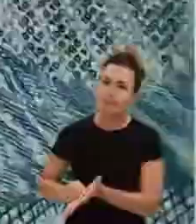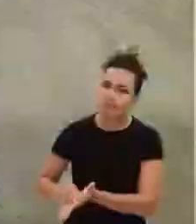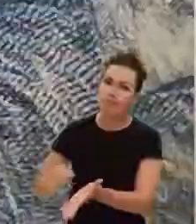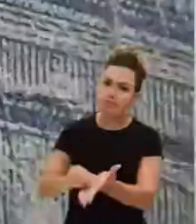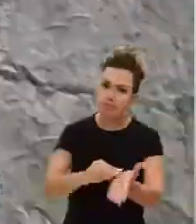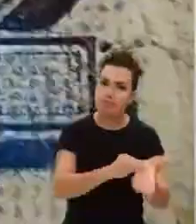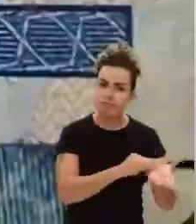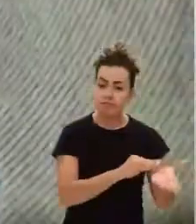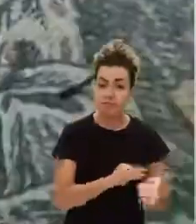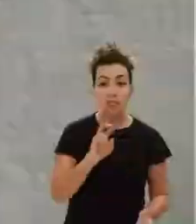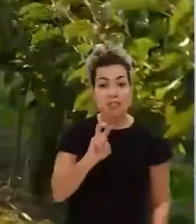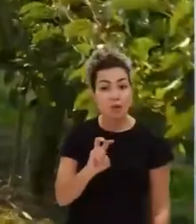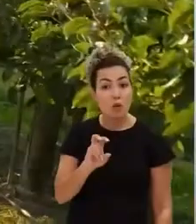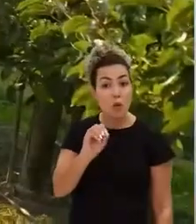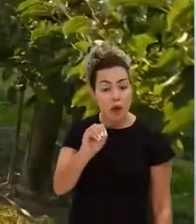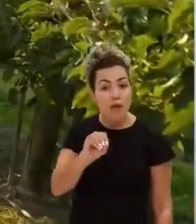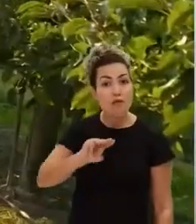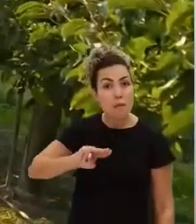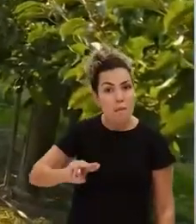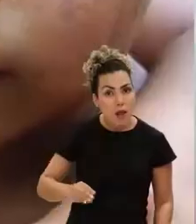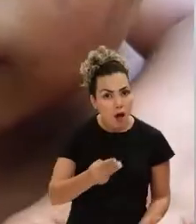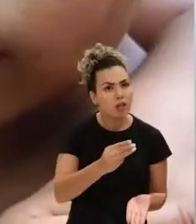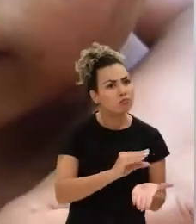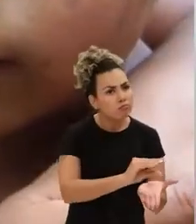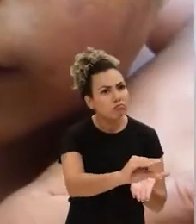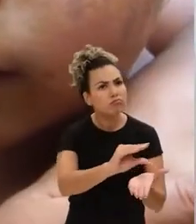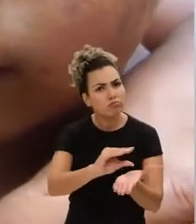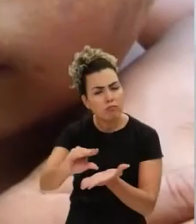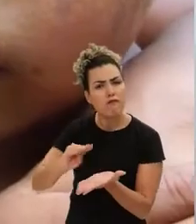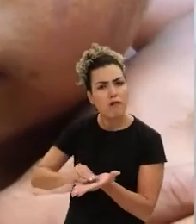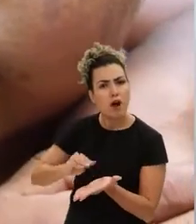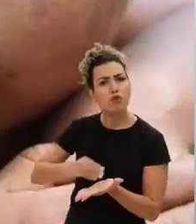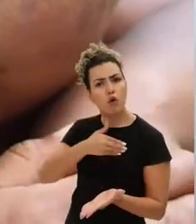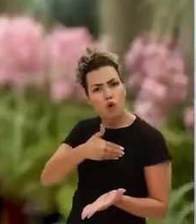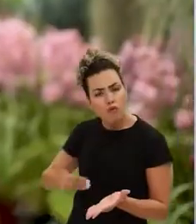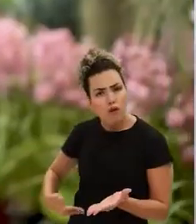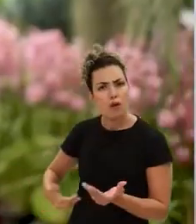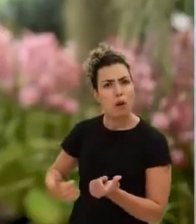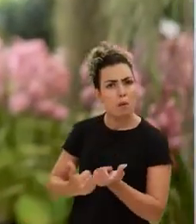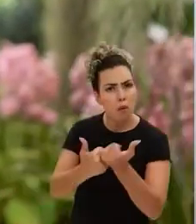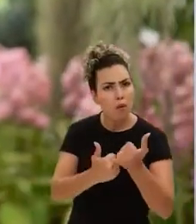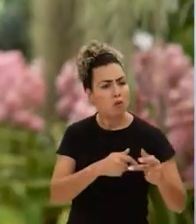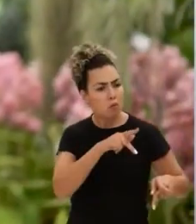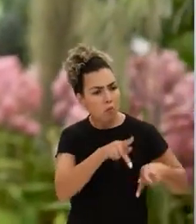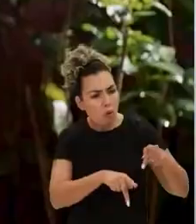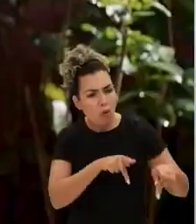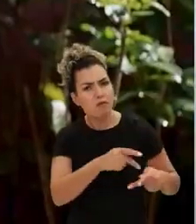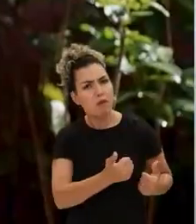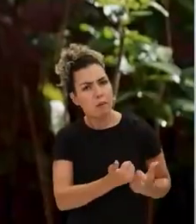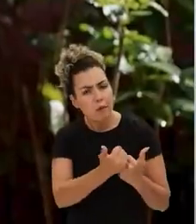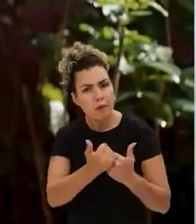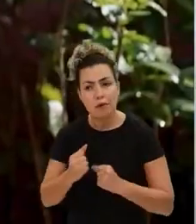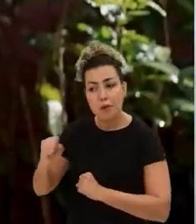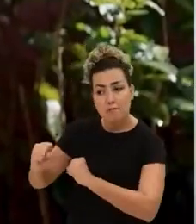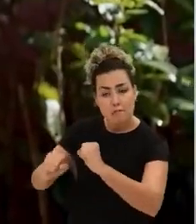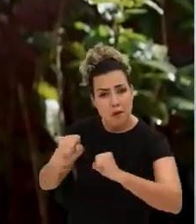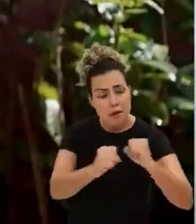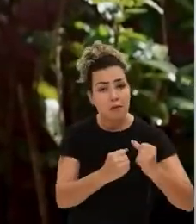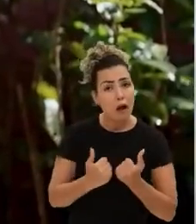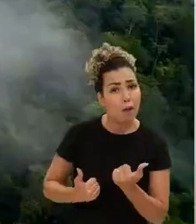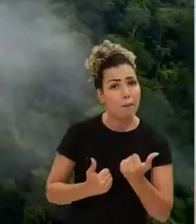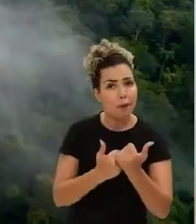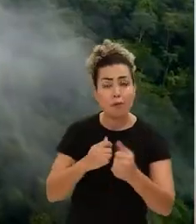de reais e a participação de governos, comunidades locais, empresas e cooperações